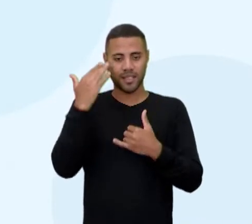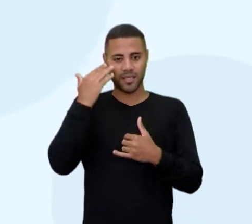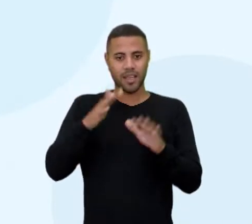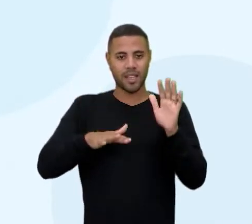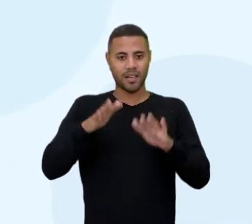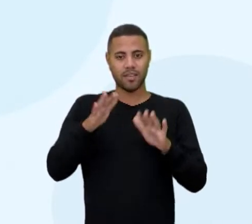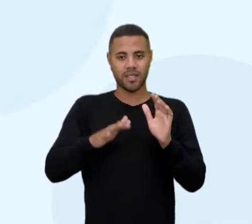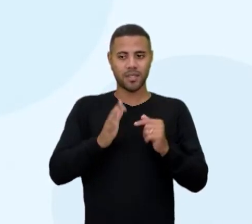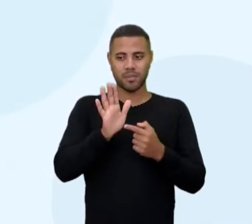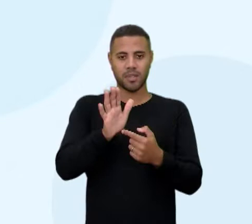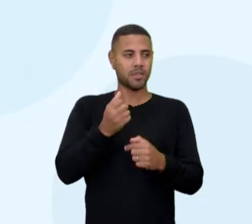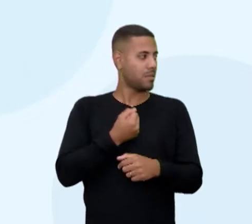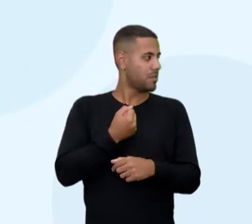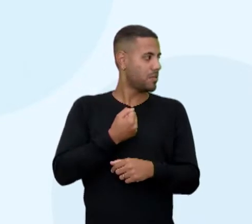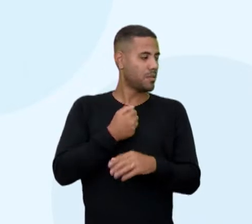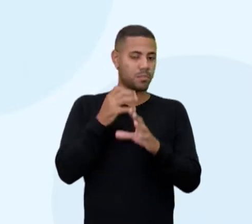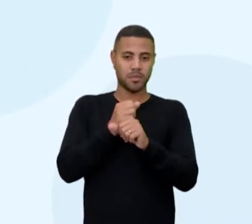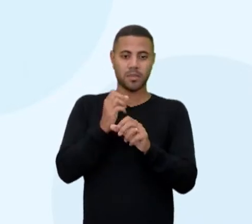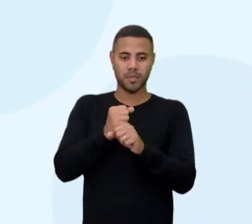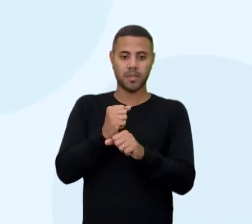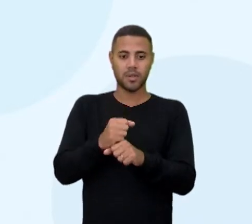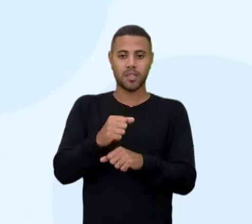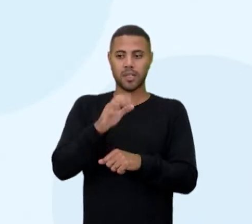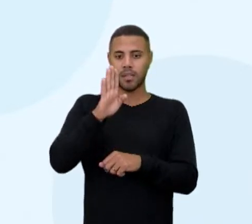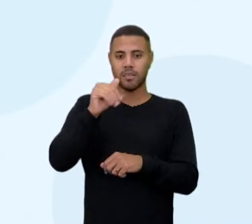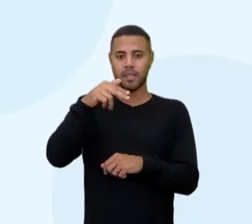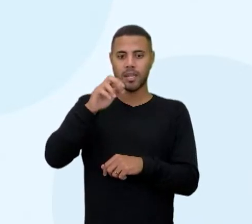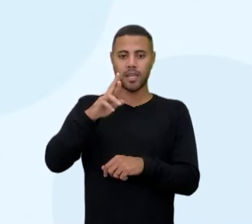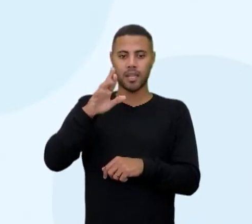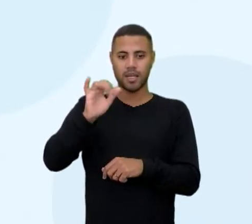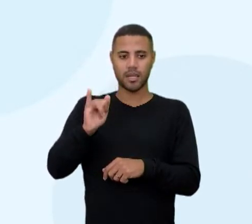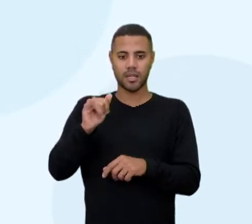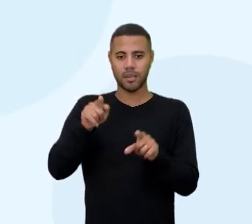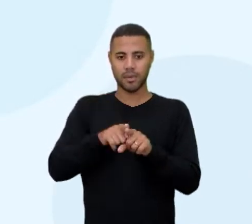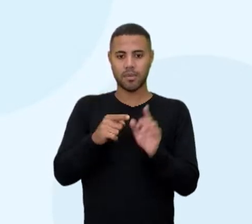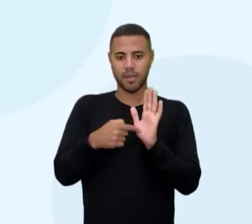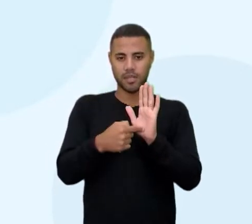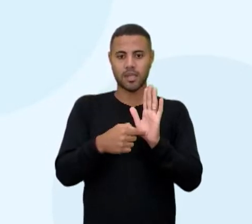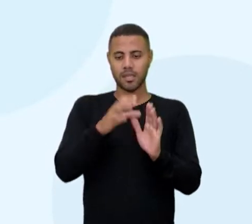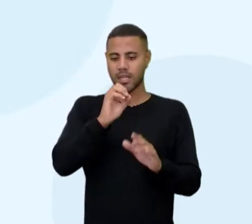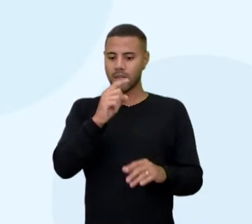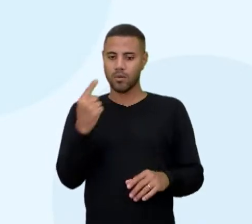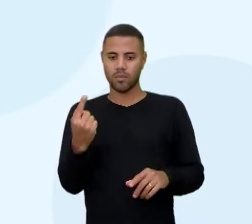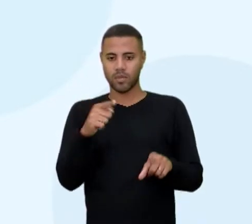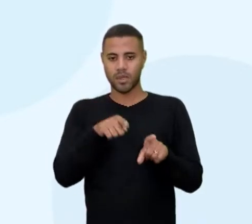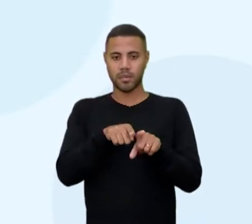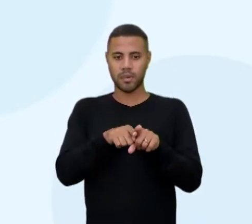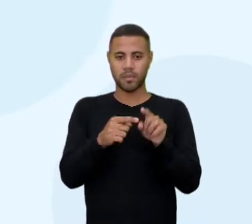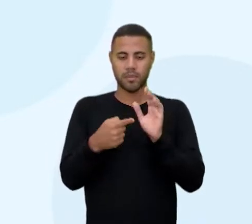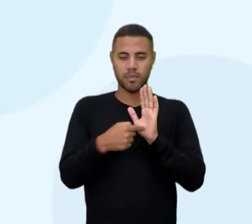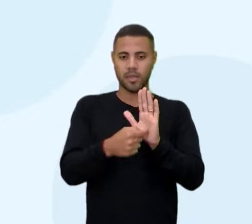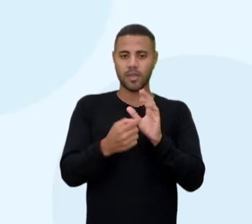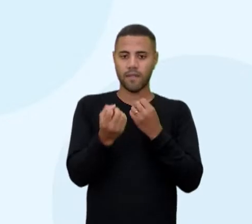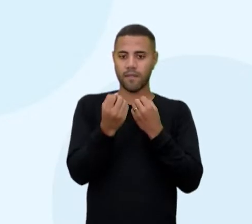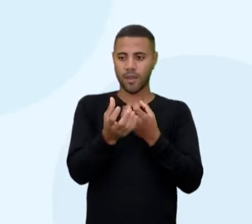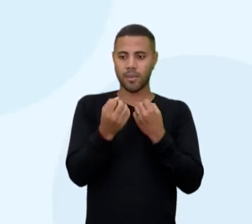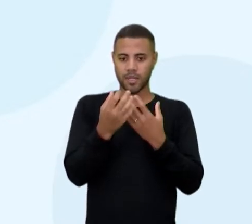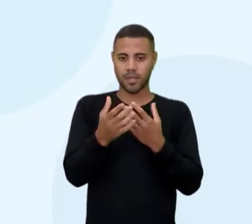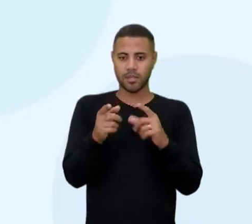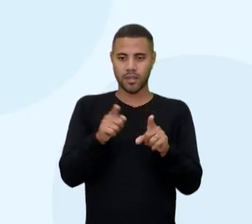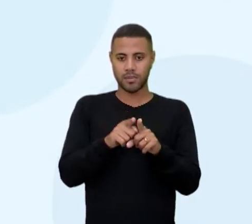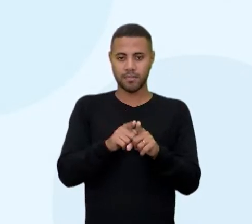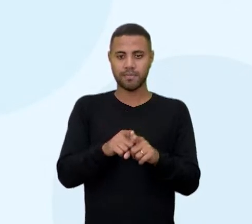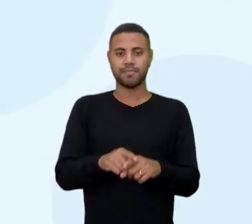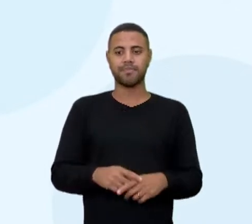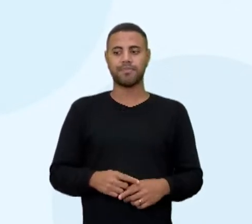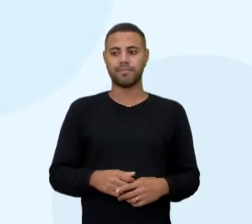pacotinho desse de números aí, entre 0 e 1, binários porque só tem 2 dígitos, né, 0 e 1, ele representa uma informação, né? Você vê que